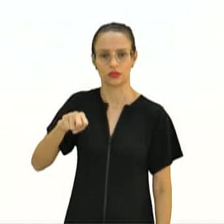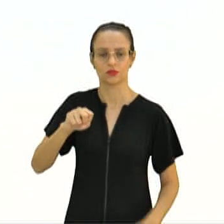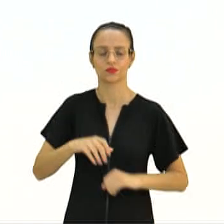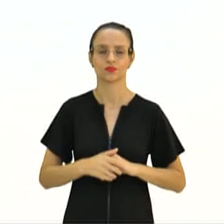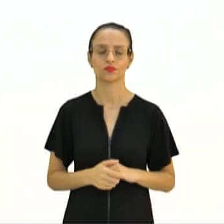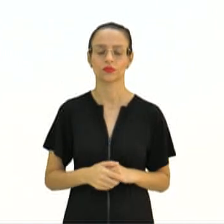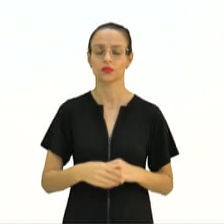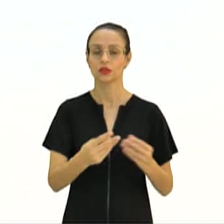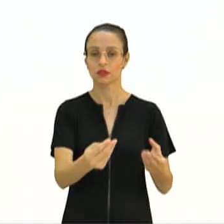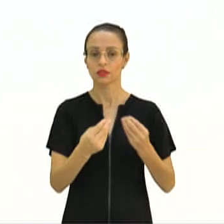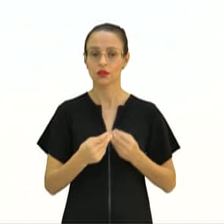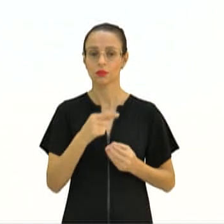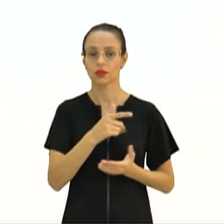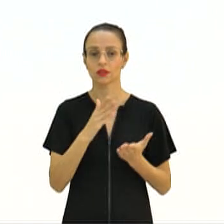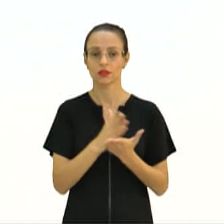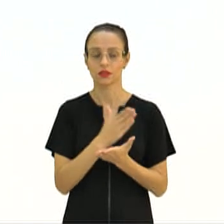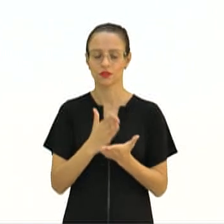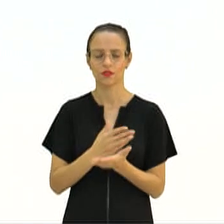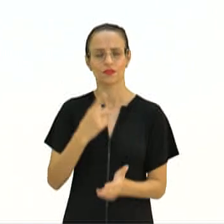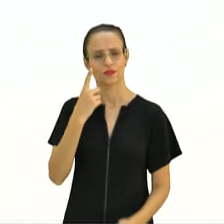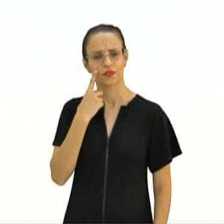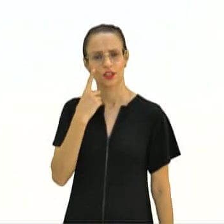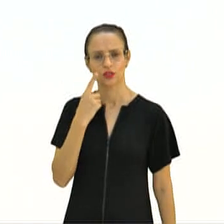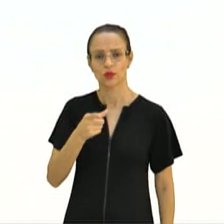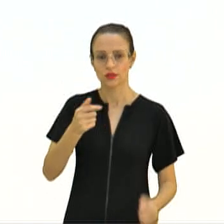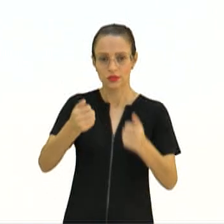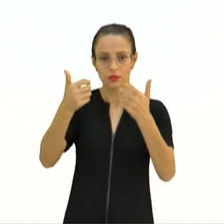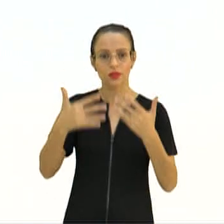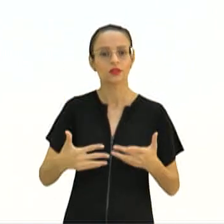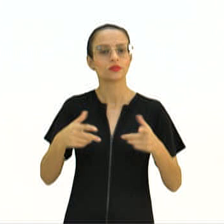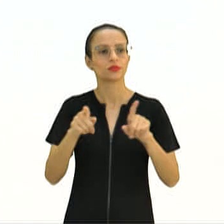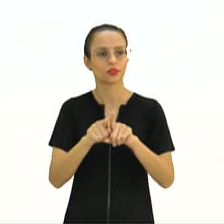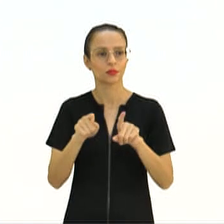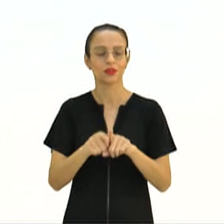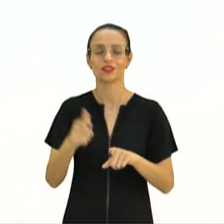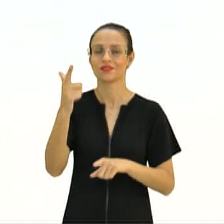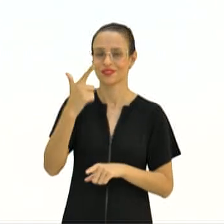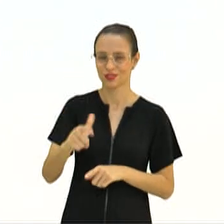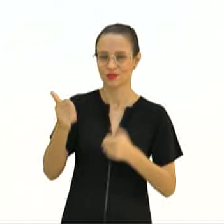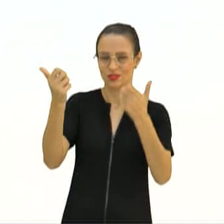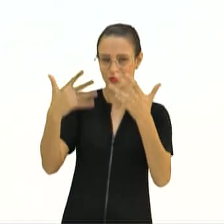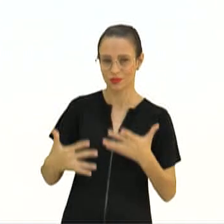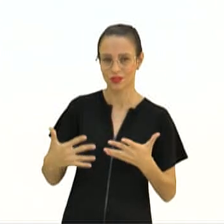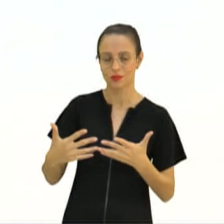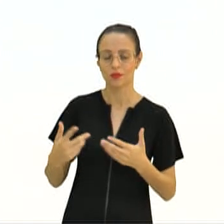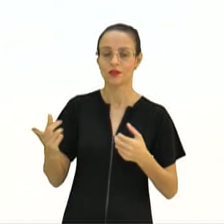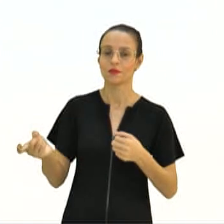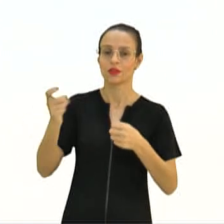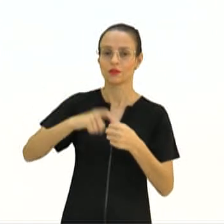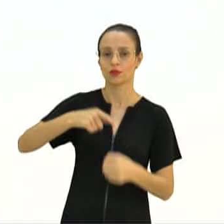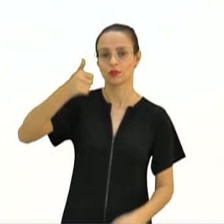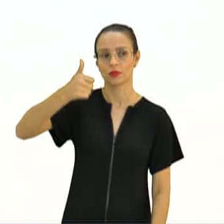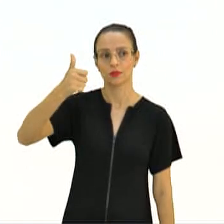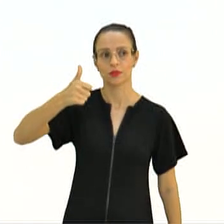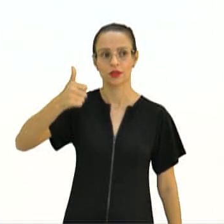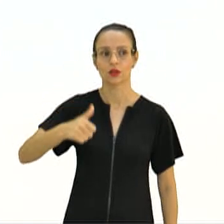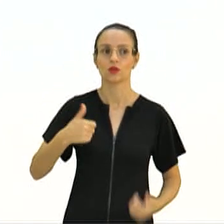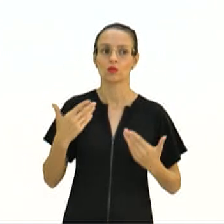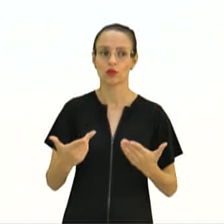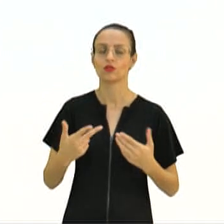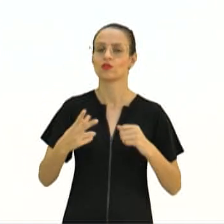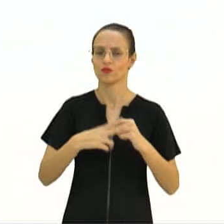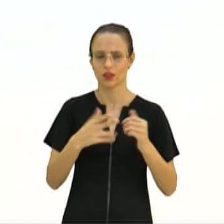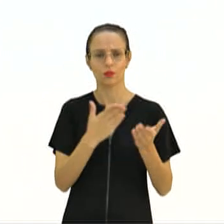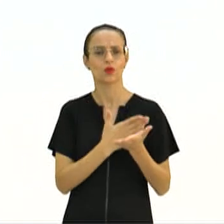aquele livro. Repare que essa explicação também se repete, se justifica pela primeira inicial aí, Quando o verbo